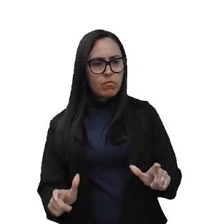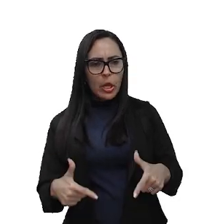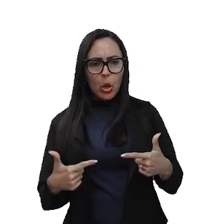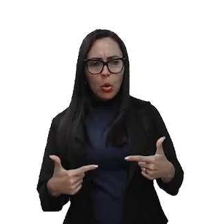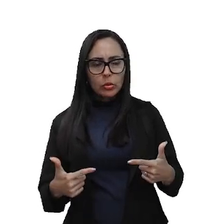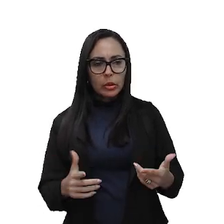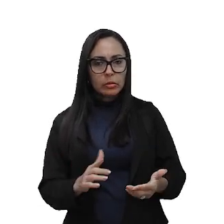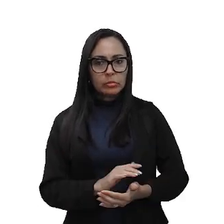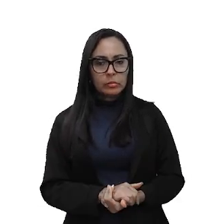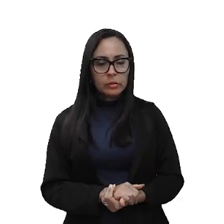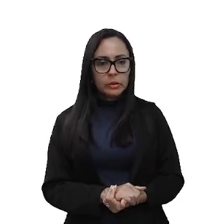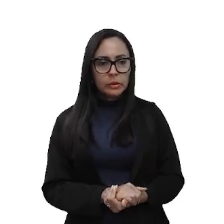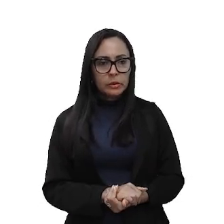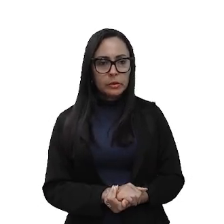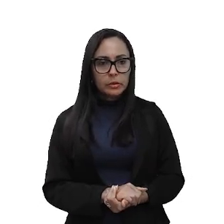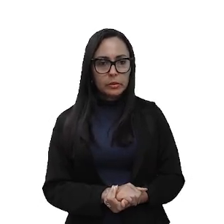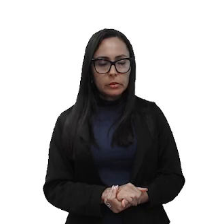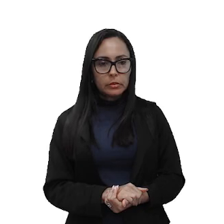certo?